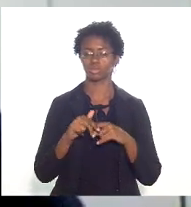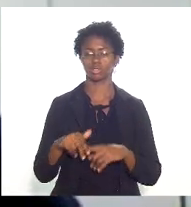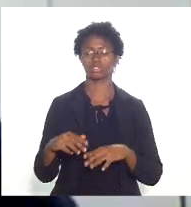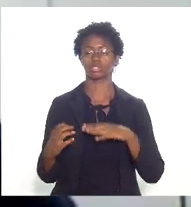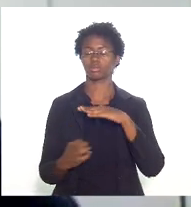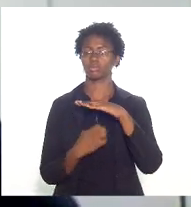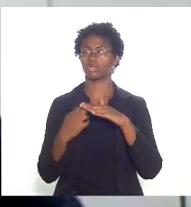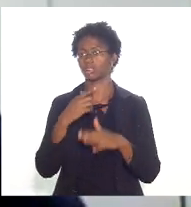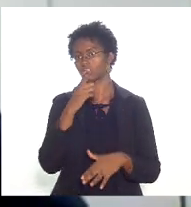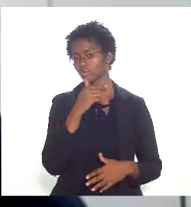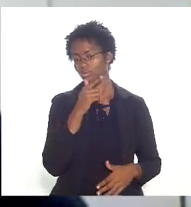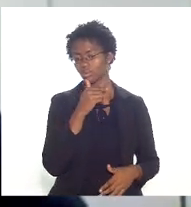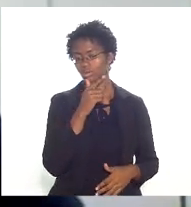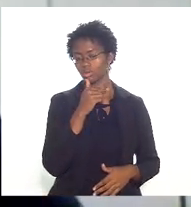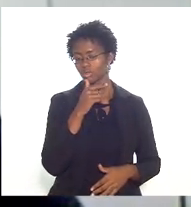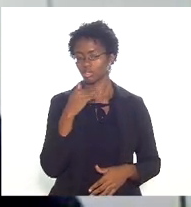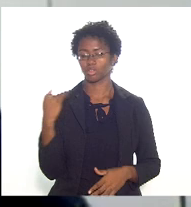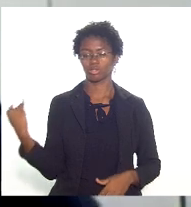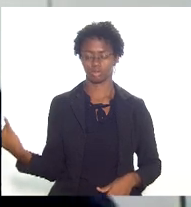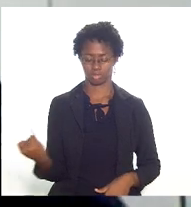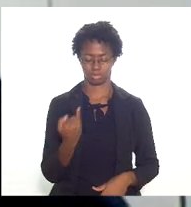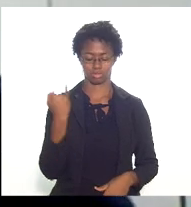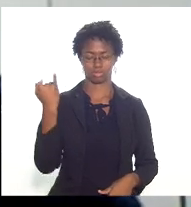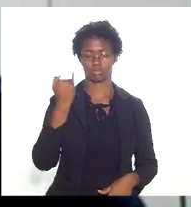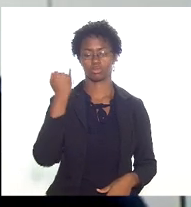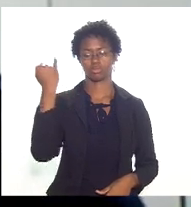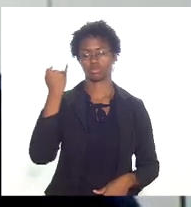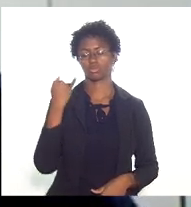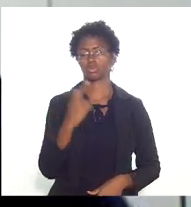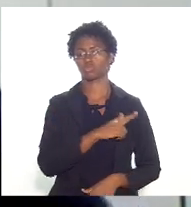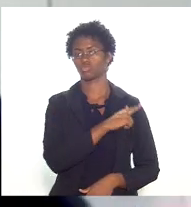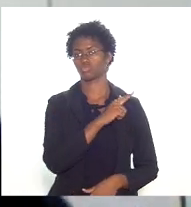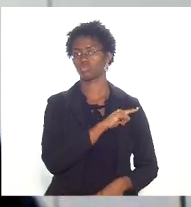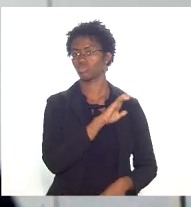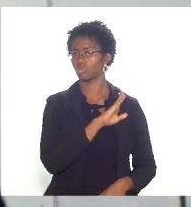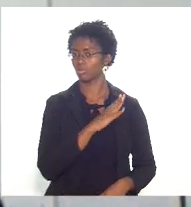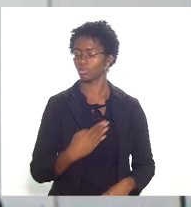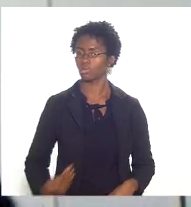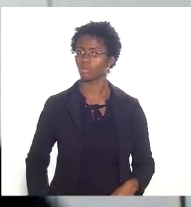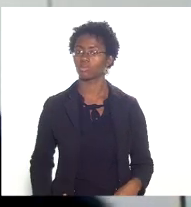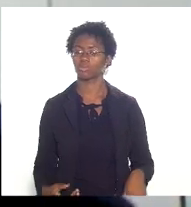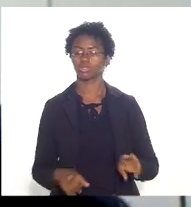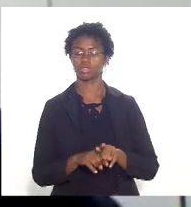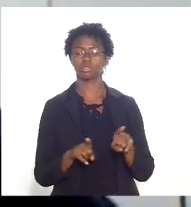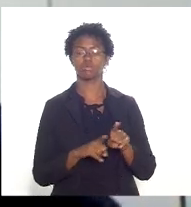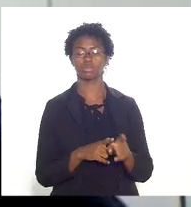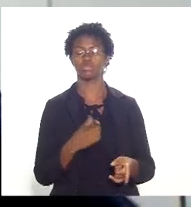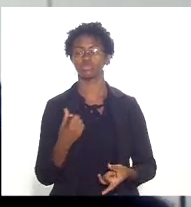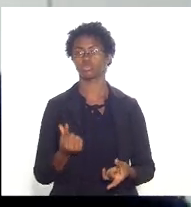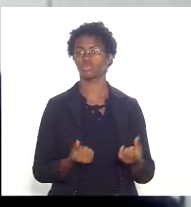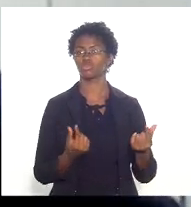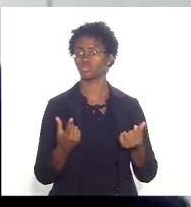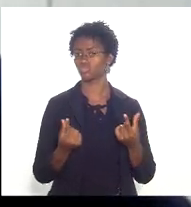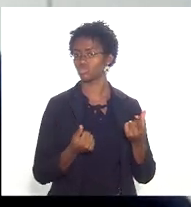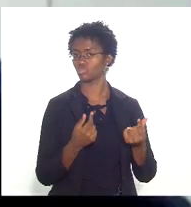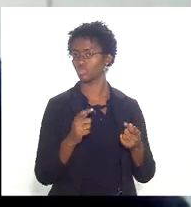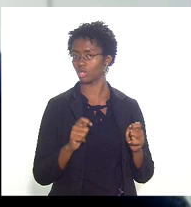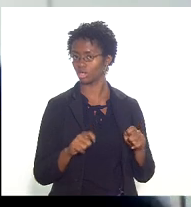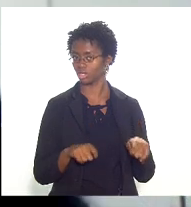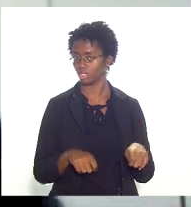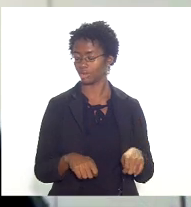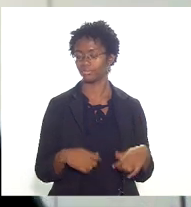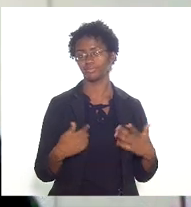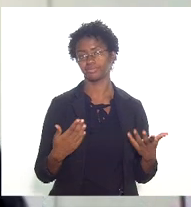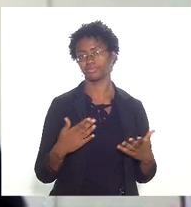é um por princípio importante que ela tem a gestão pública e por que uma empresa extremamente lucrativa e nesse período